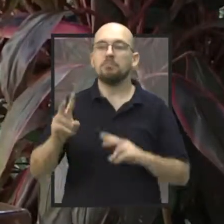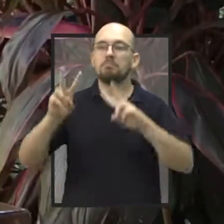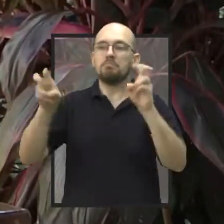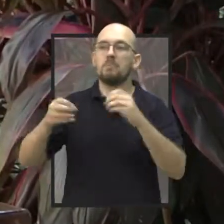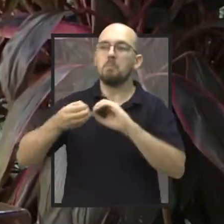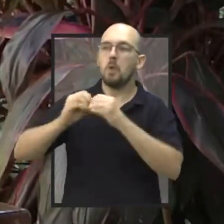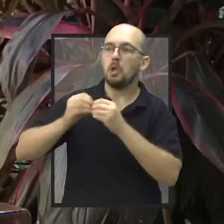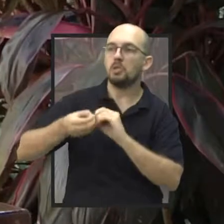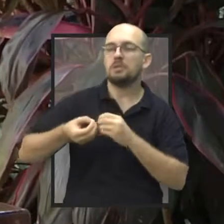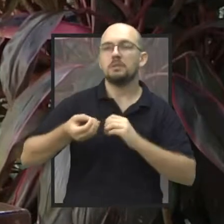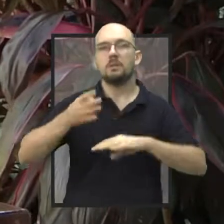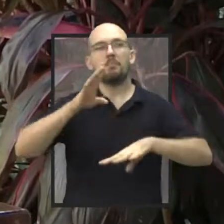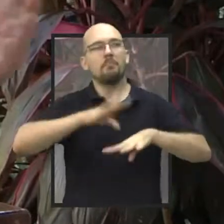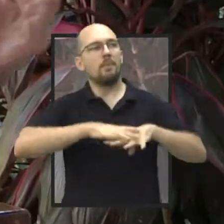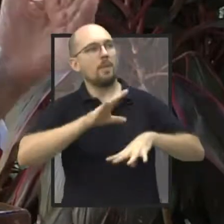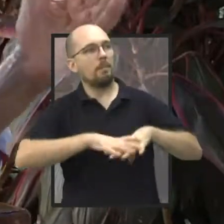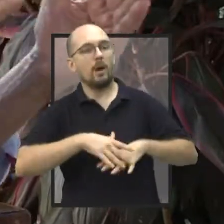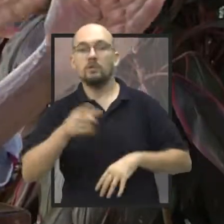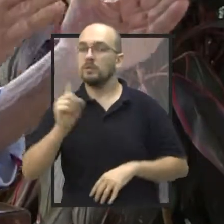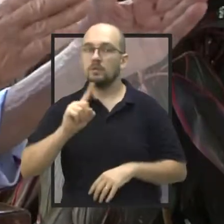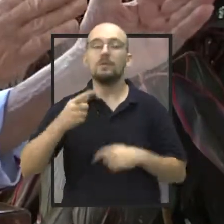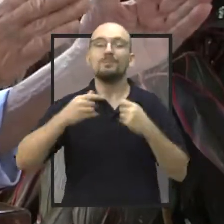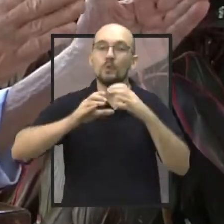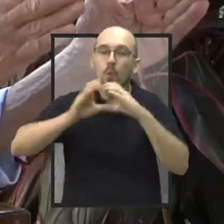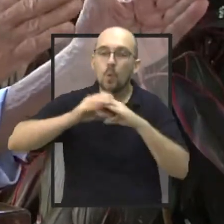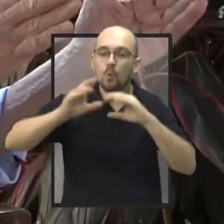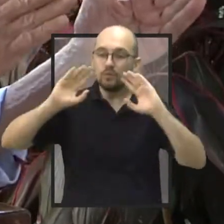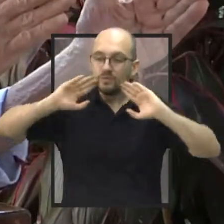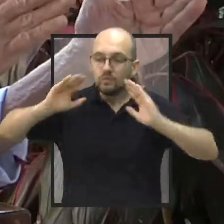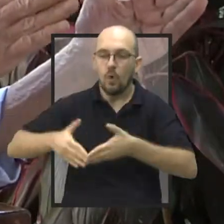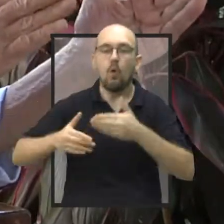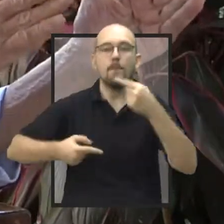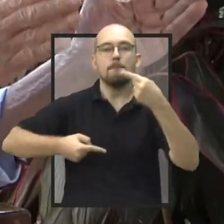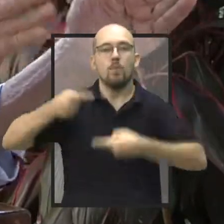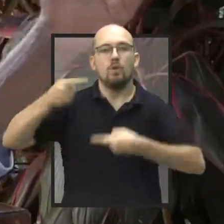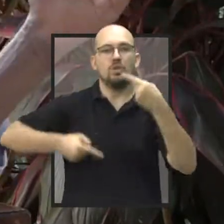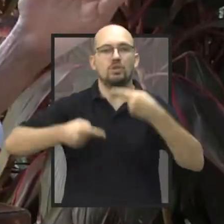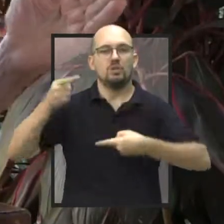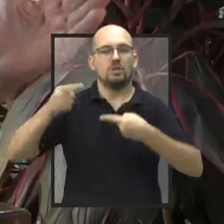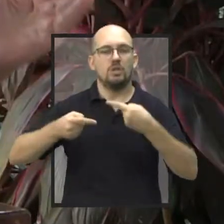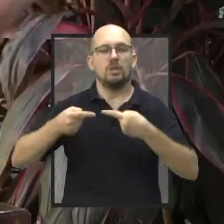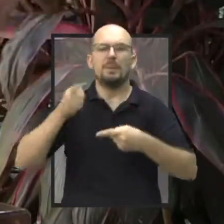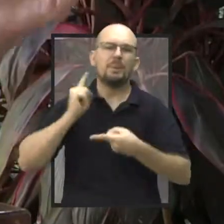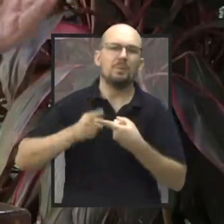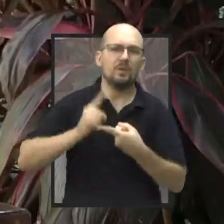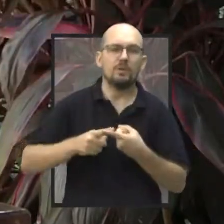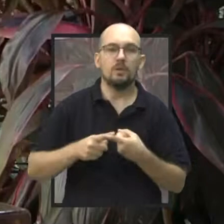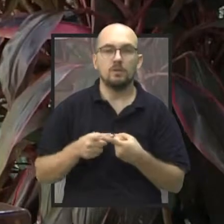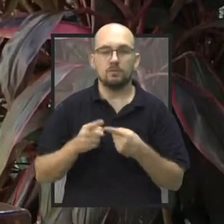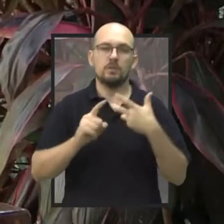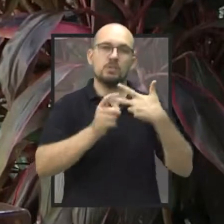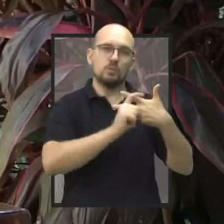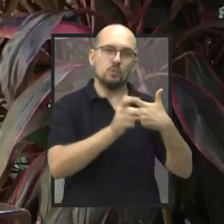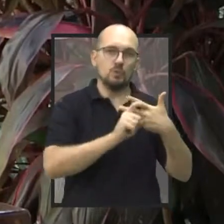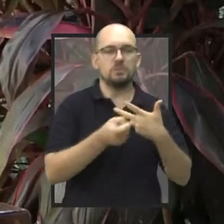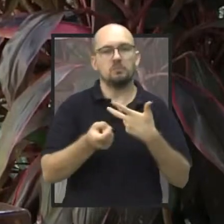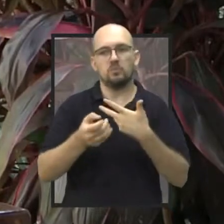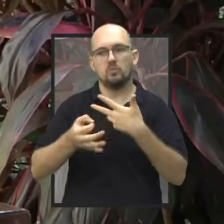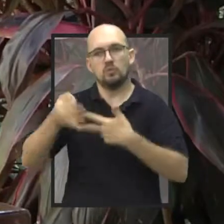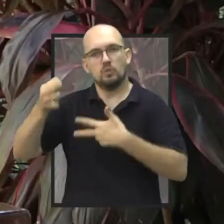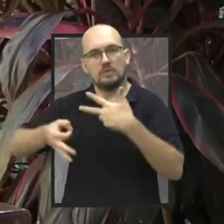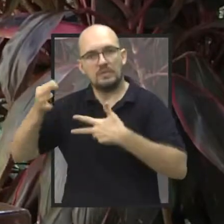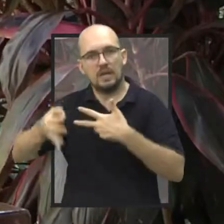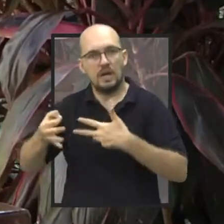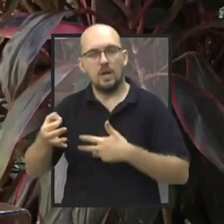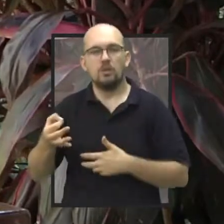biologia, sobre matemática, ele tem que falar sobre essa parte prática, politicamente. Por quê? Porque tanto o executivo como o